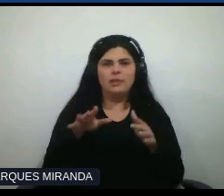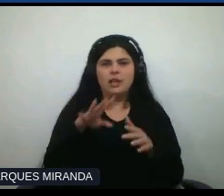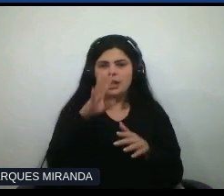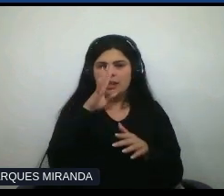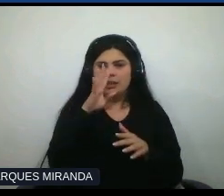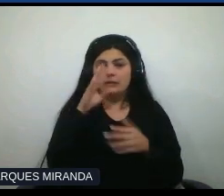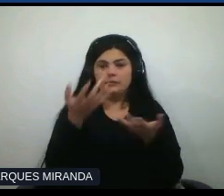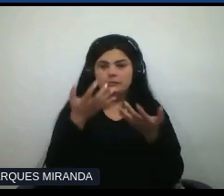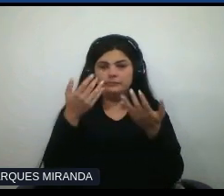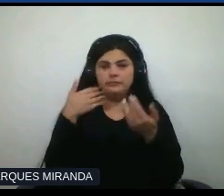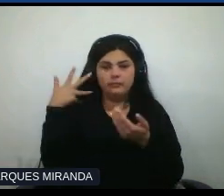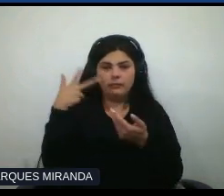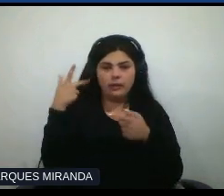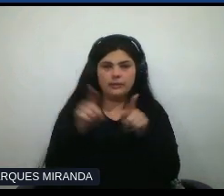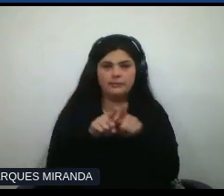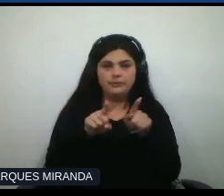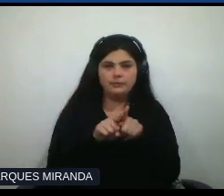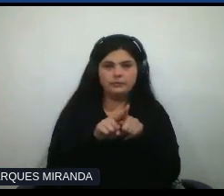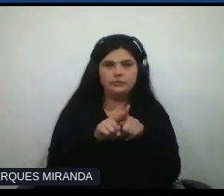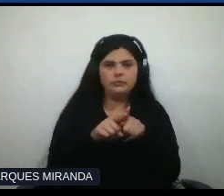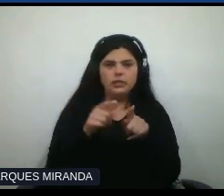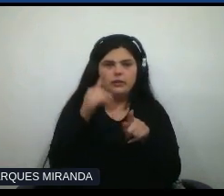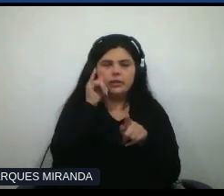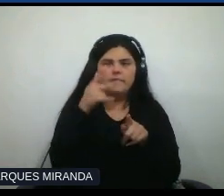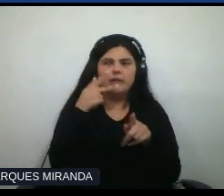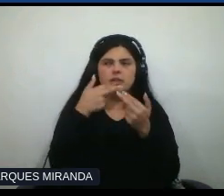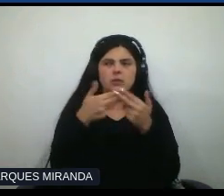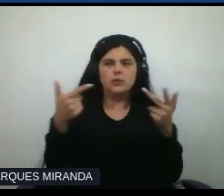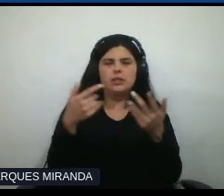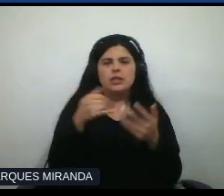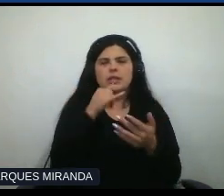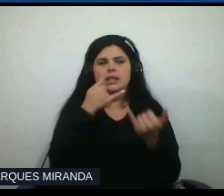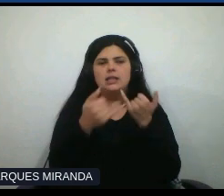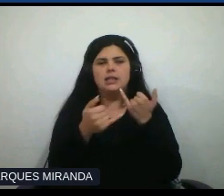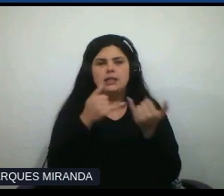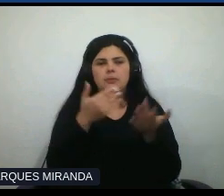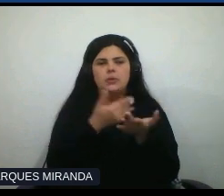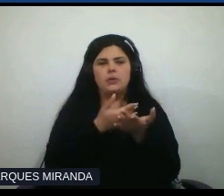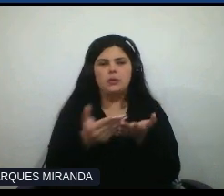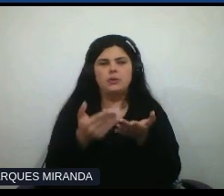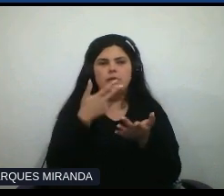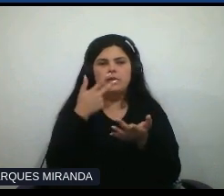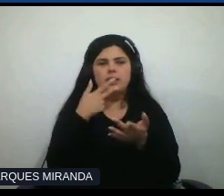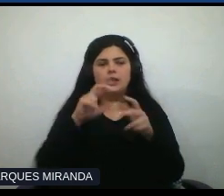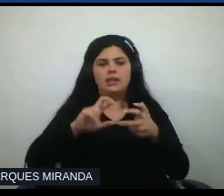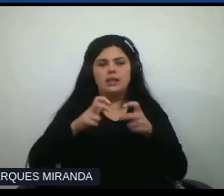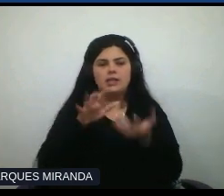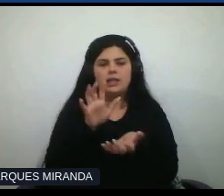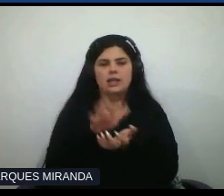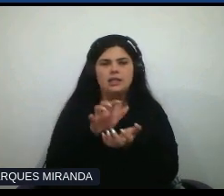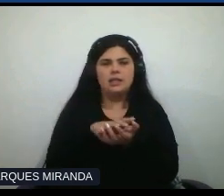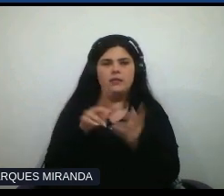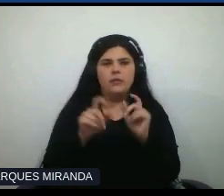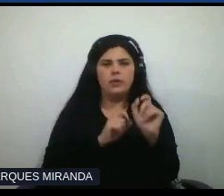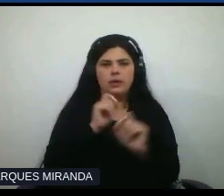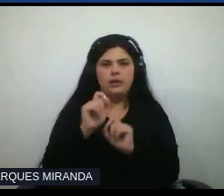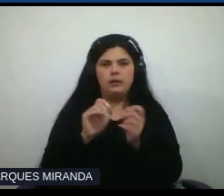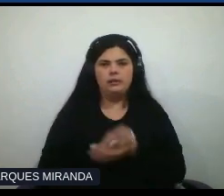têm para falar do que a gente não citar isso. O meu exemplo no início, que foi falar lá no TDC de Recife,